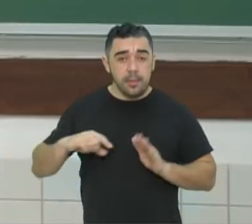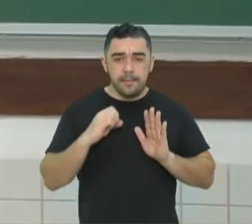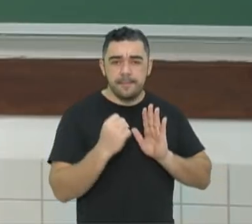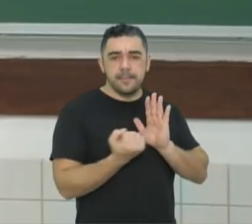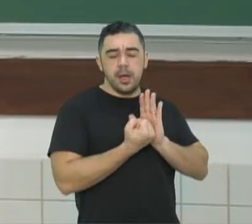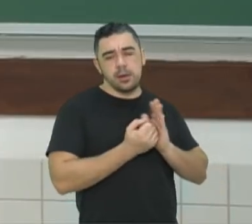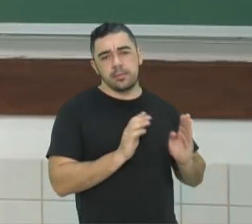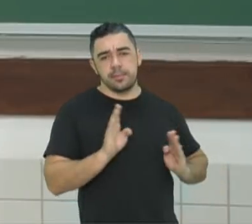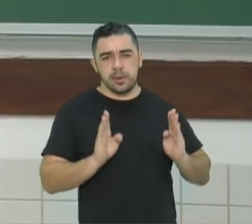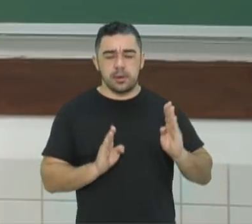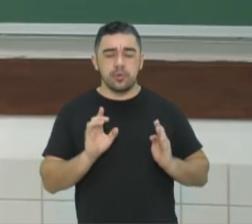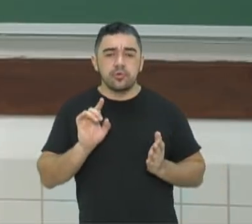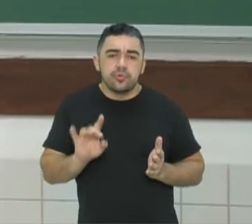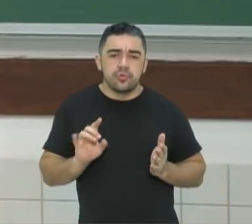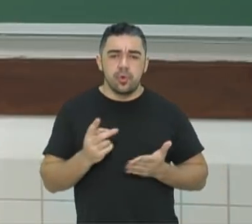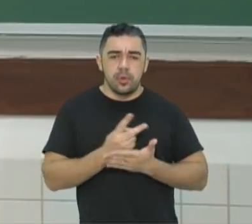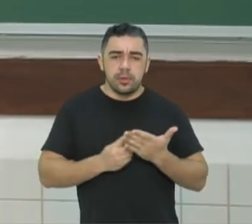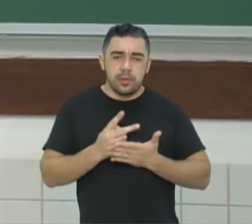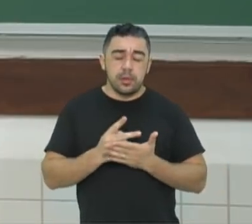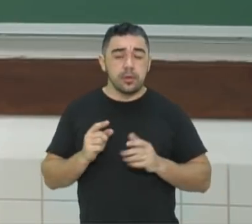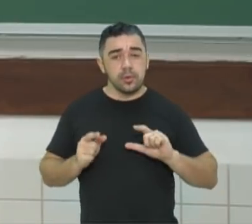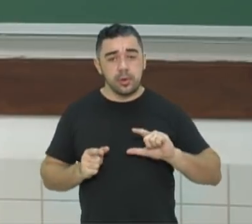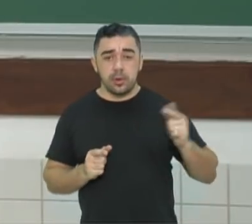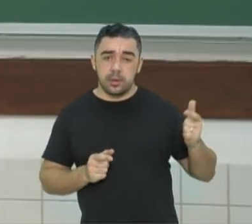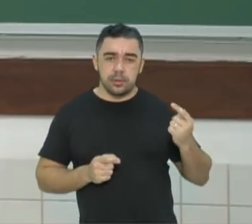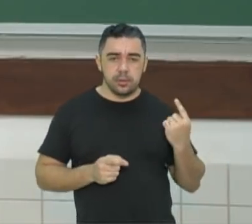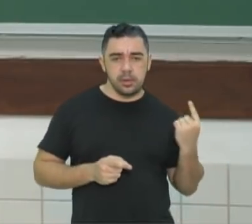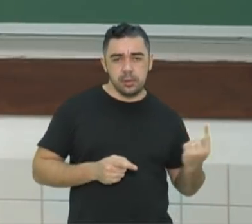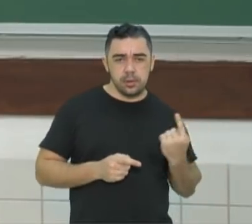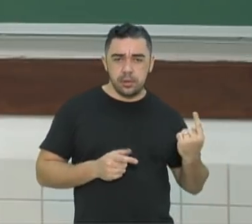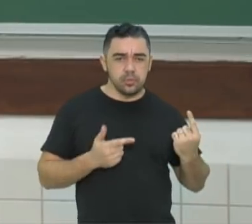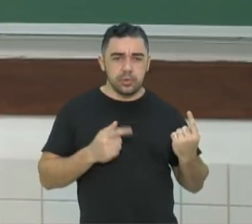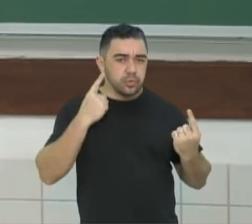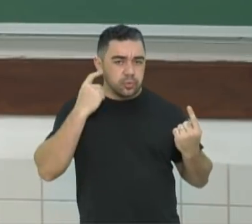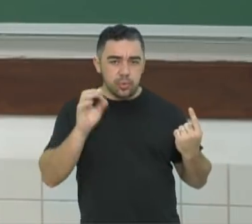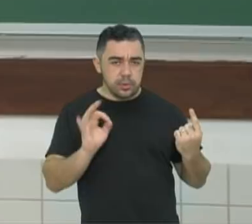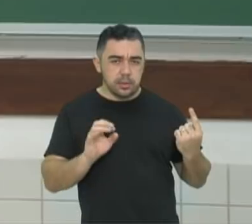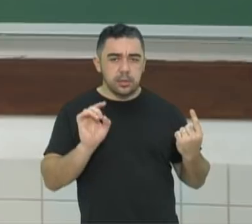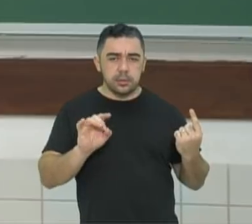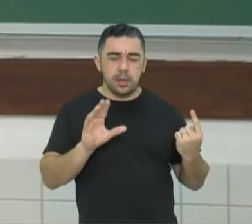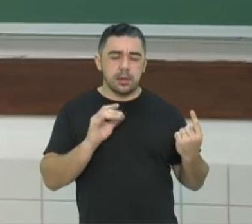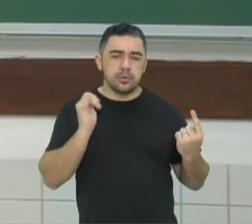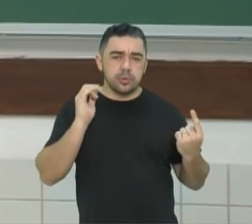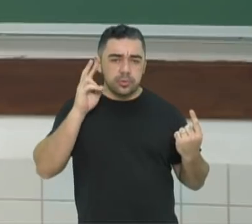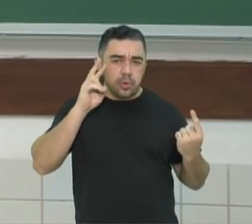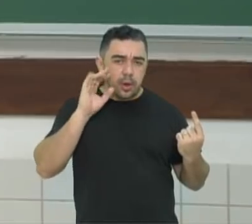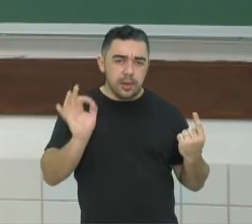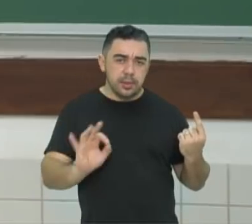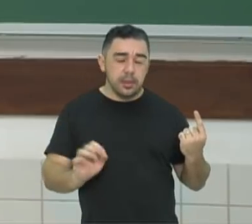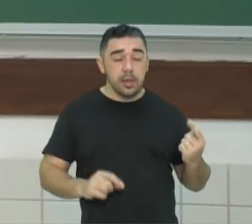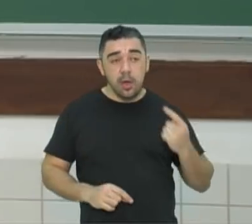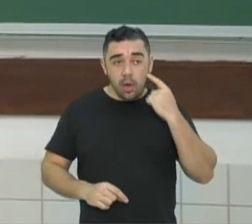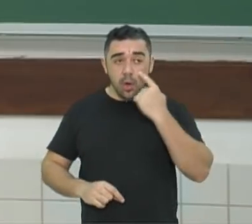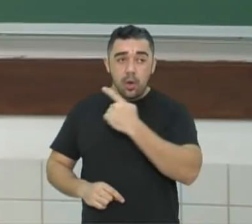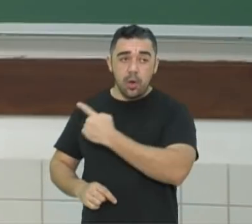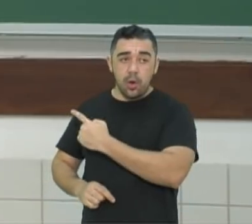nós temos, além do desenho do Phantasmagoria, que não tinha som e nenhuma narrativa, nós podemos ver aqui no desenho, esse desenho, que ele